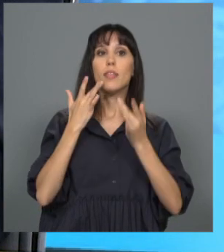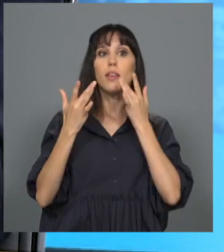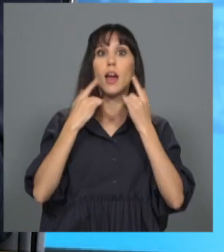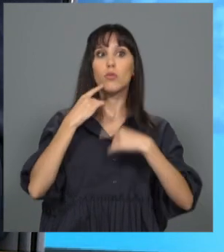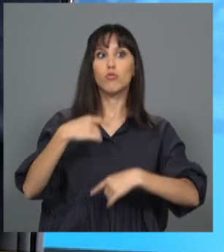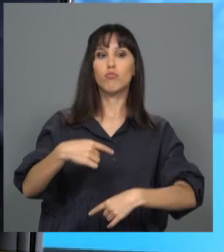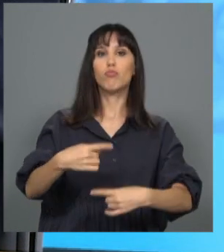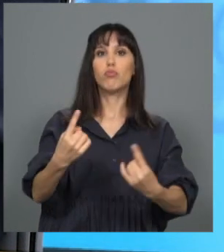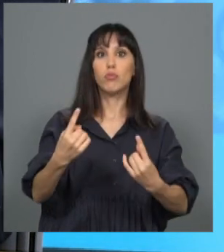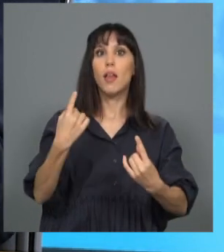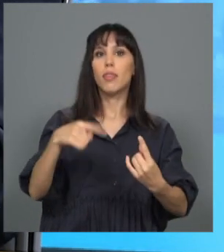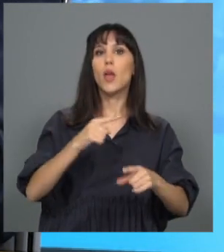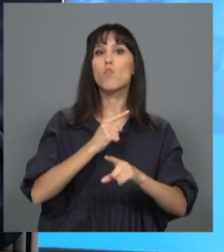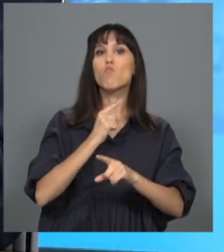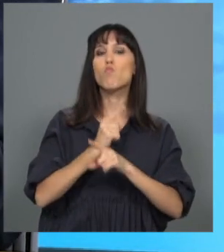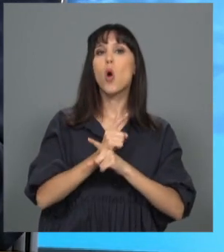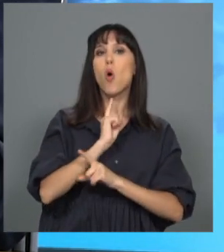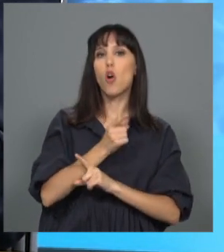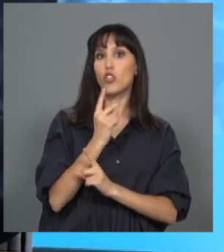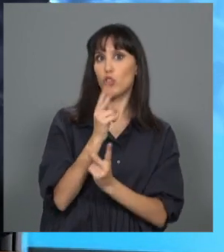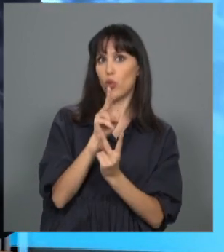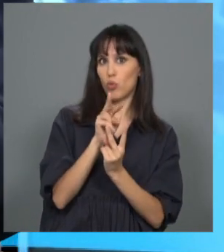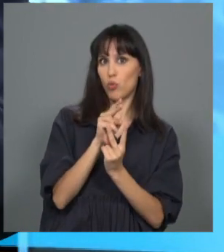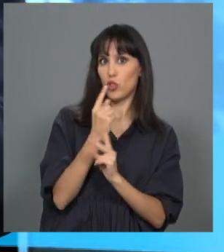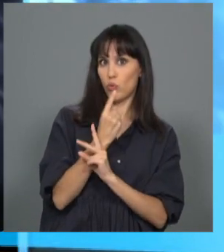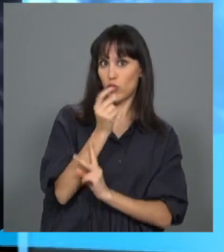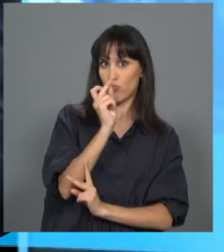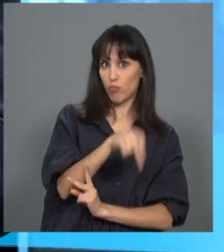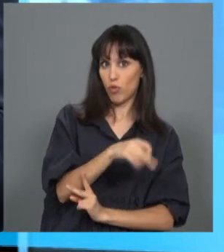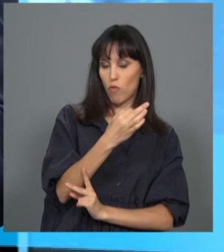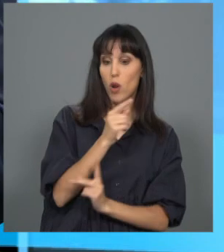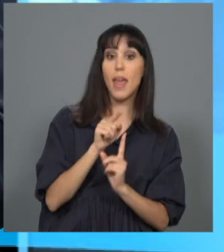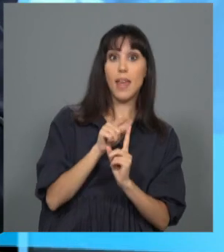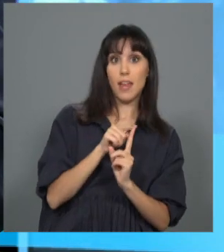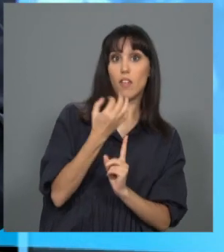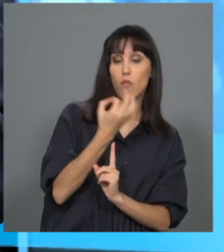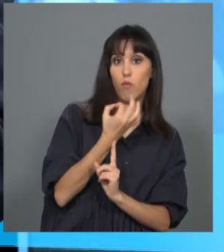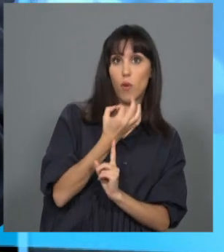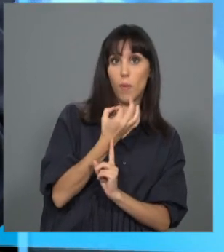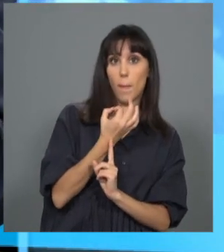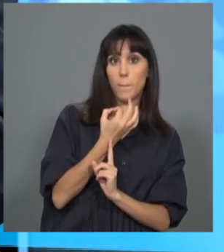junta simultaneamente dois acontecimentos. O da